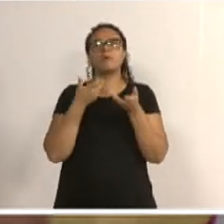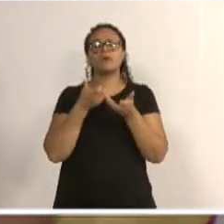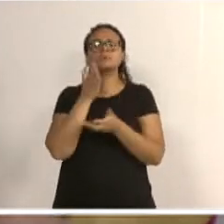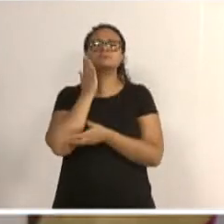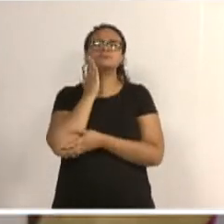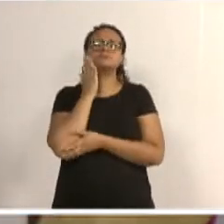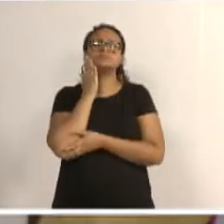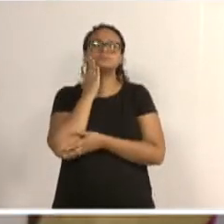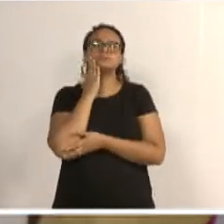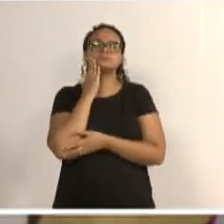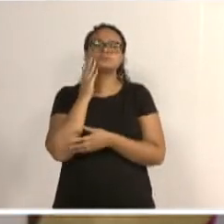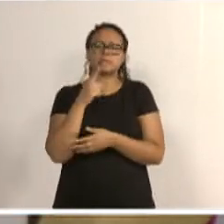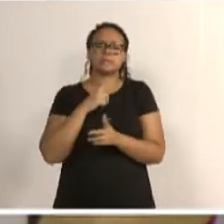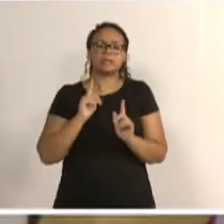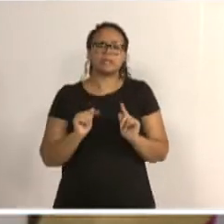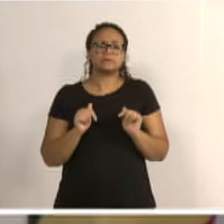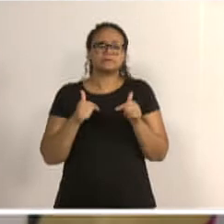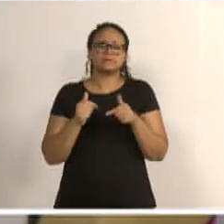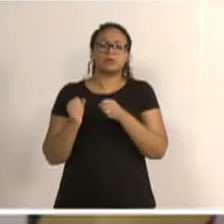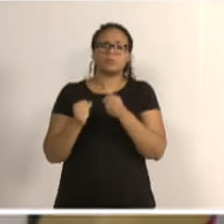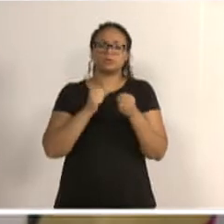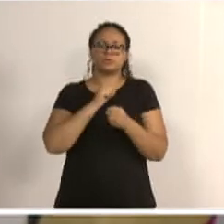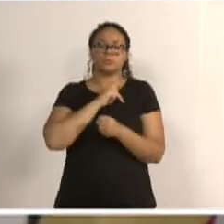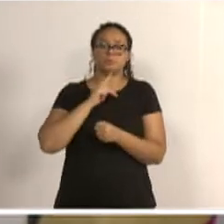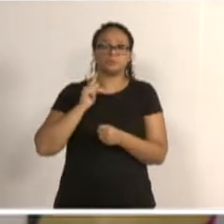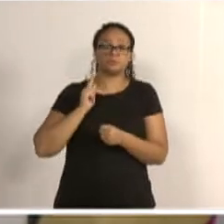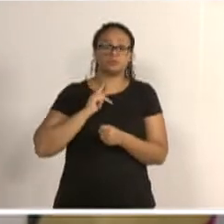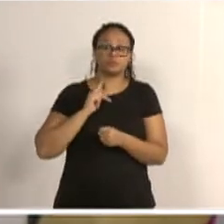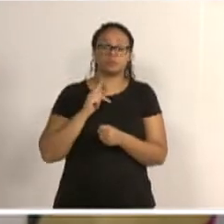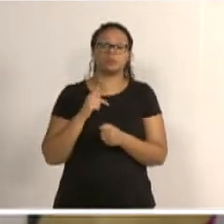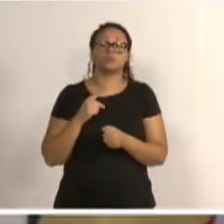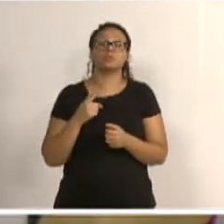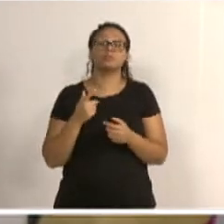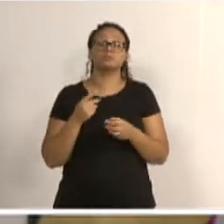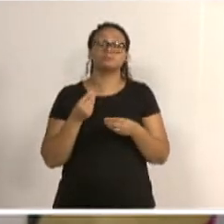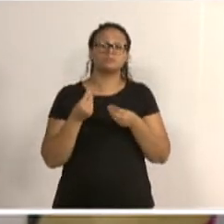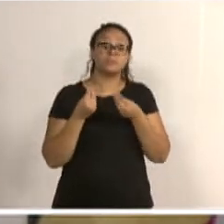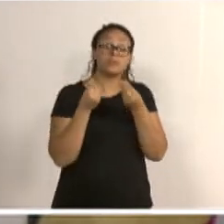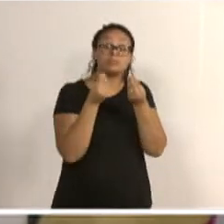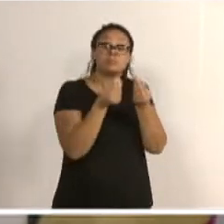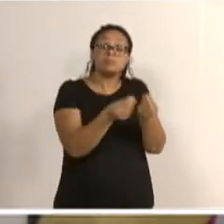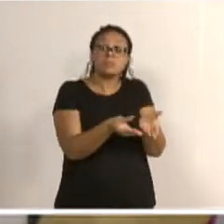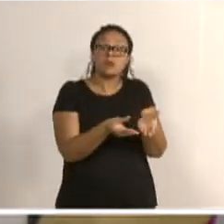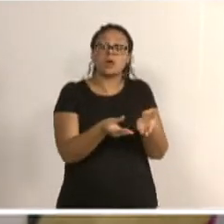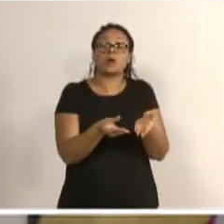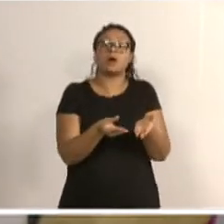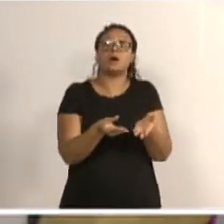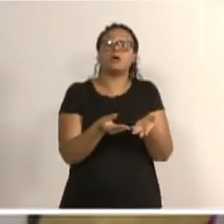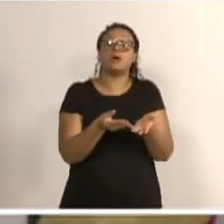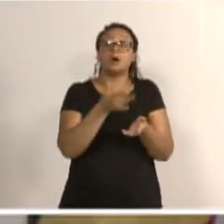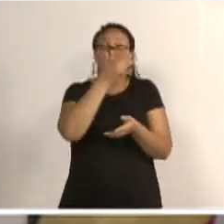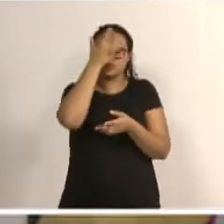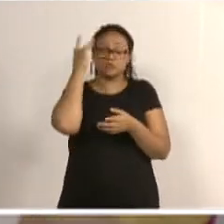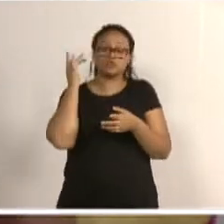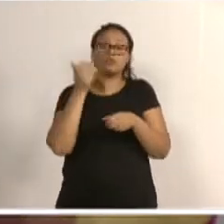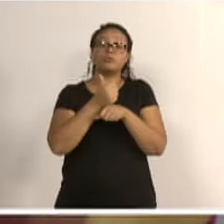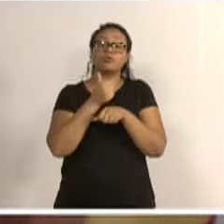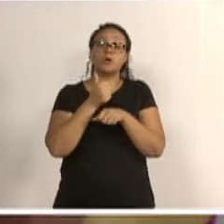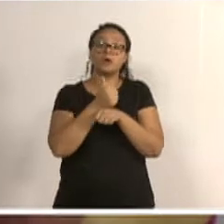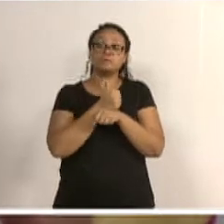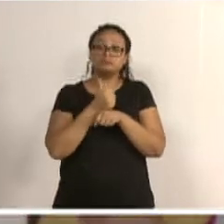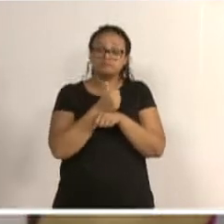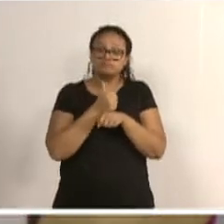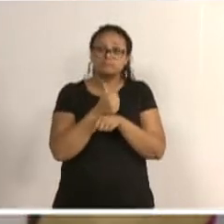poder público para fazer com que os trabalhadores da Glória recebam o que eles não receberam direito